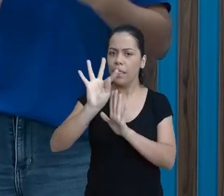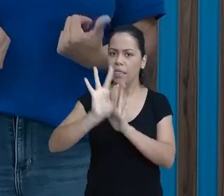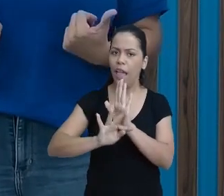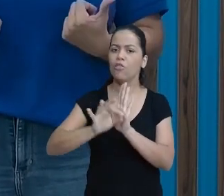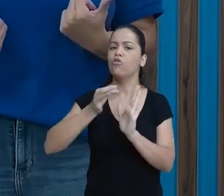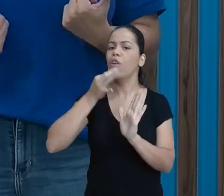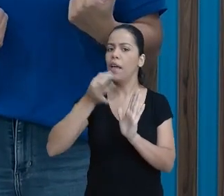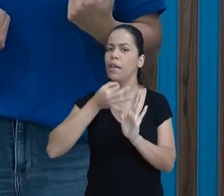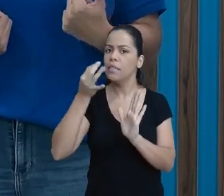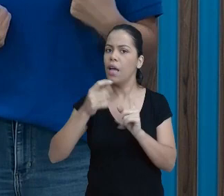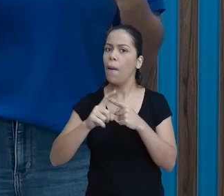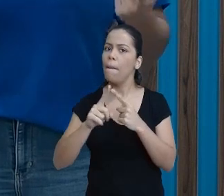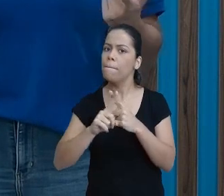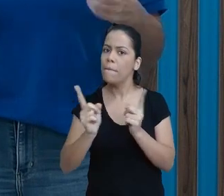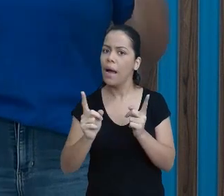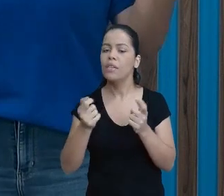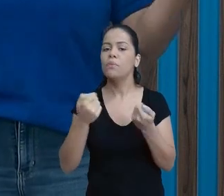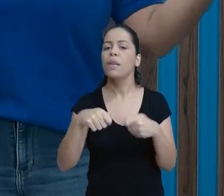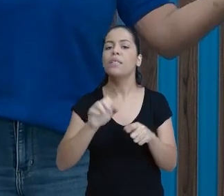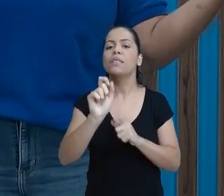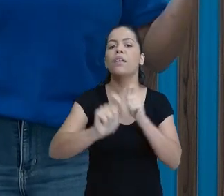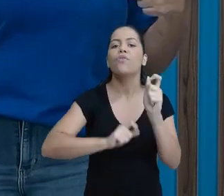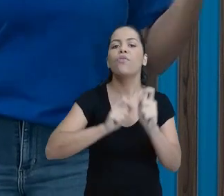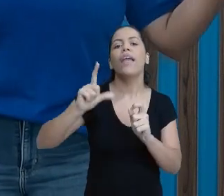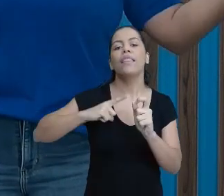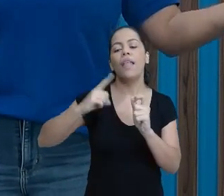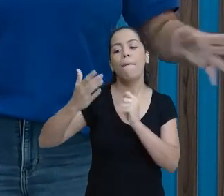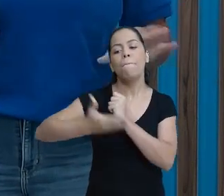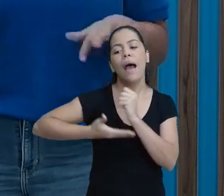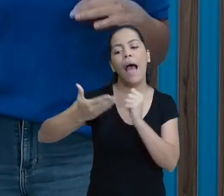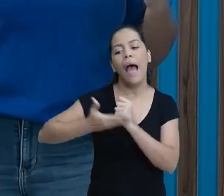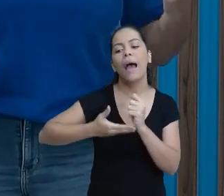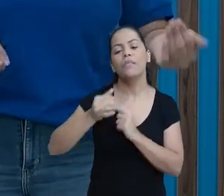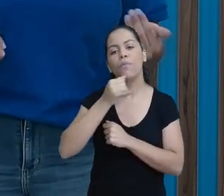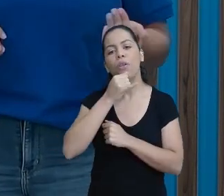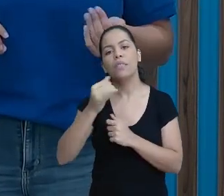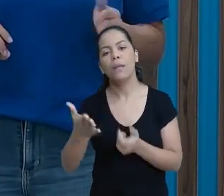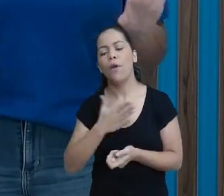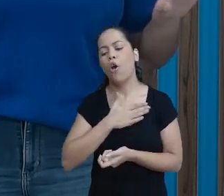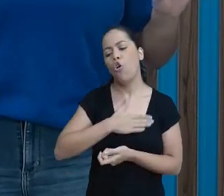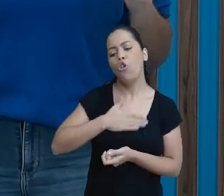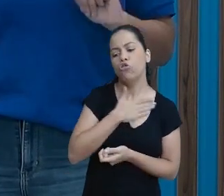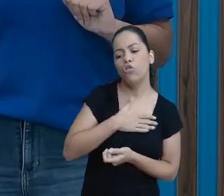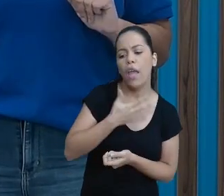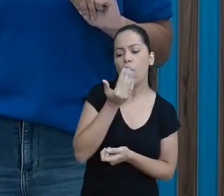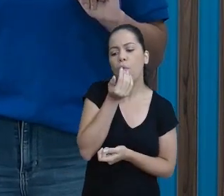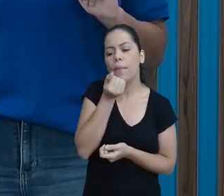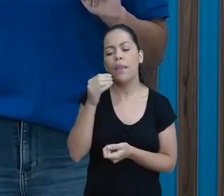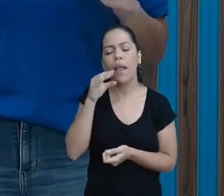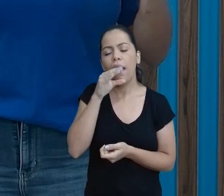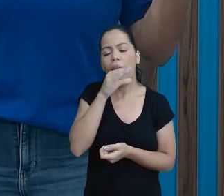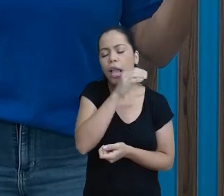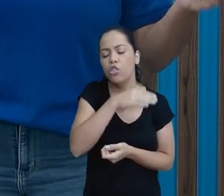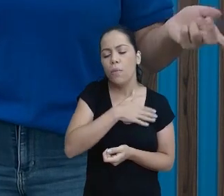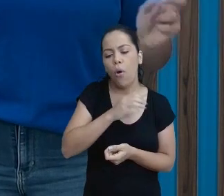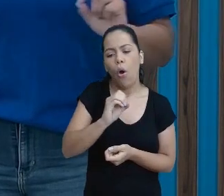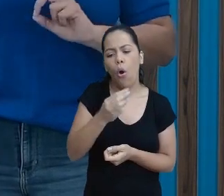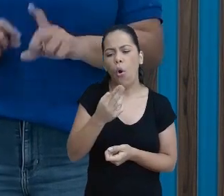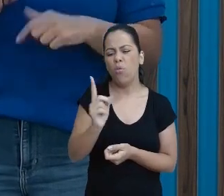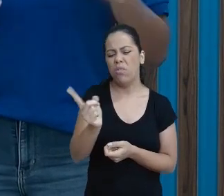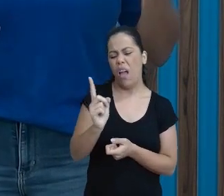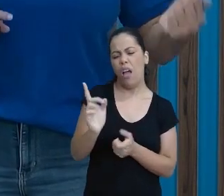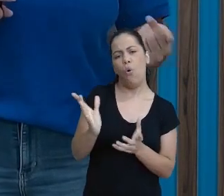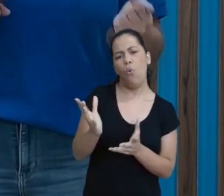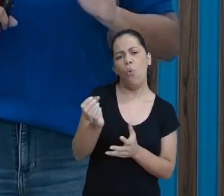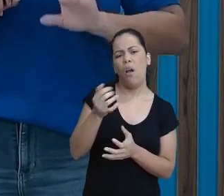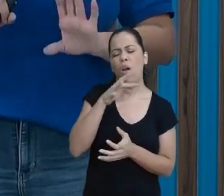quê? Fundamentos. Se eu gostei, eu digo ótimo, gostei, amei, comida boa, quentinha, ou não, péssimo. Chegou